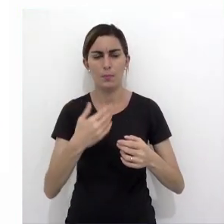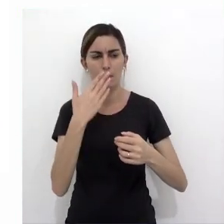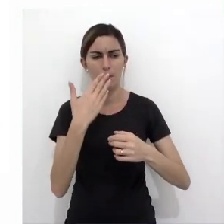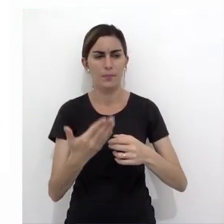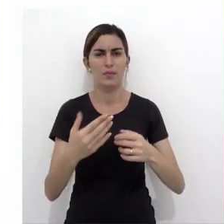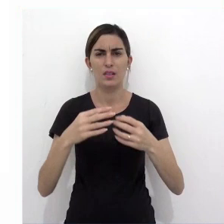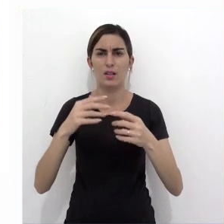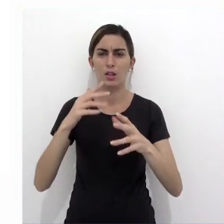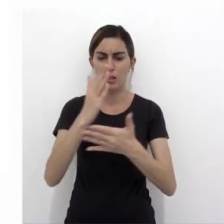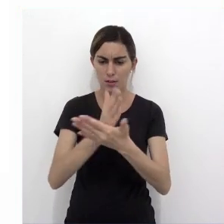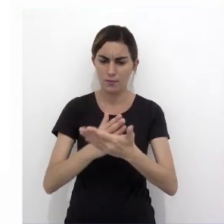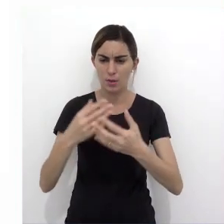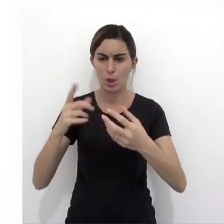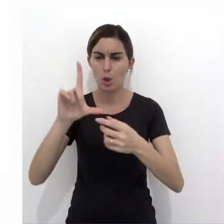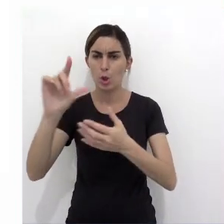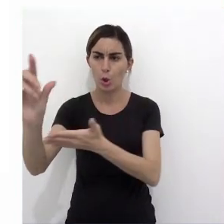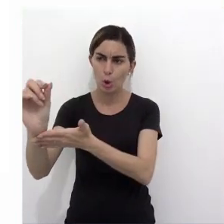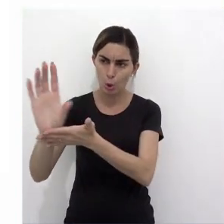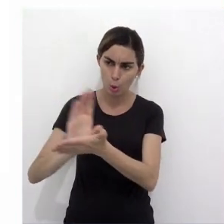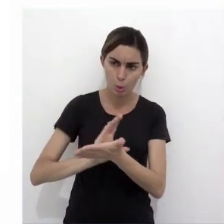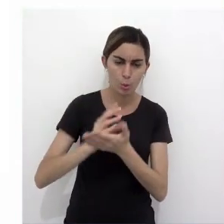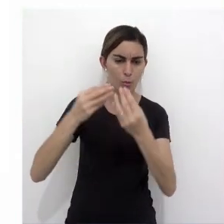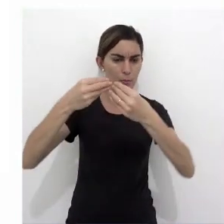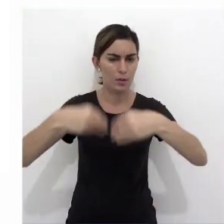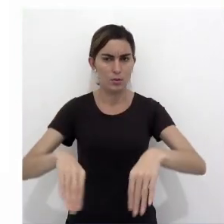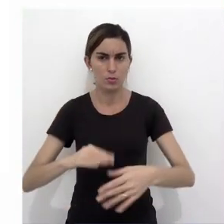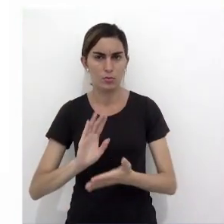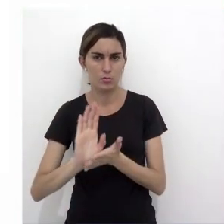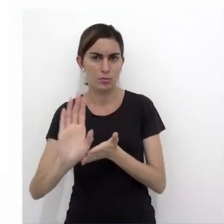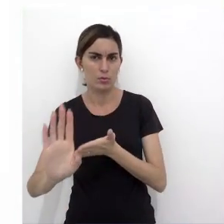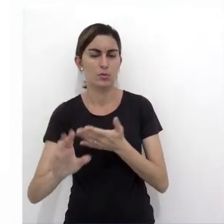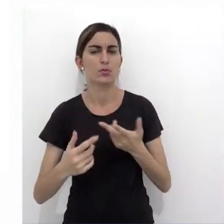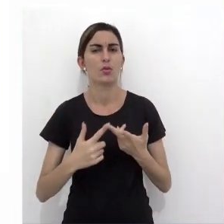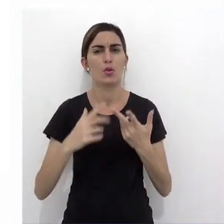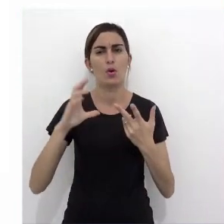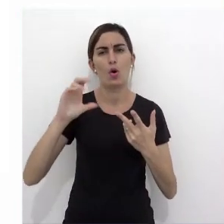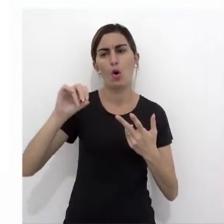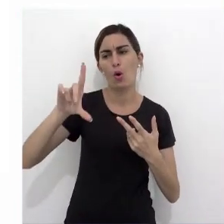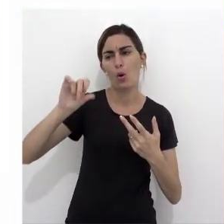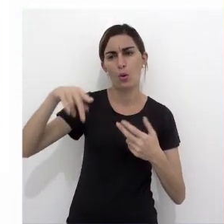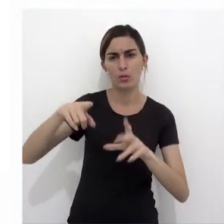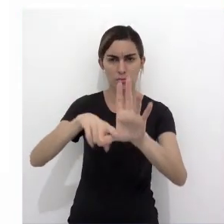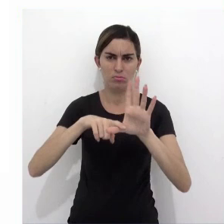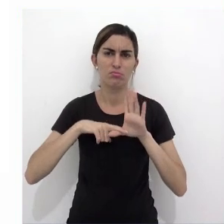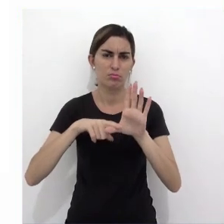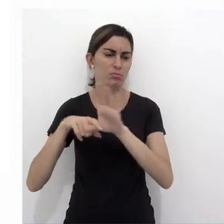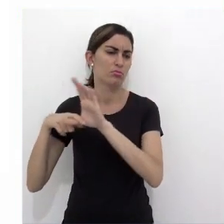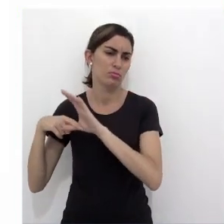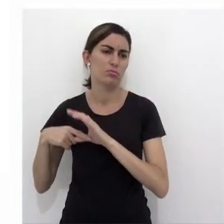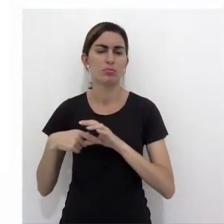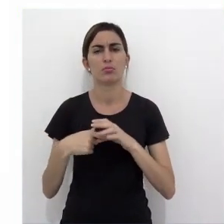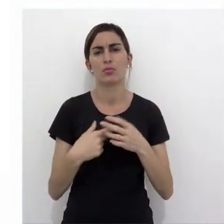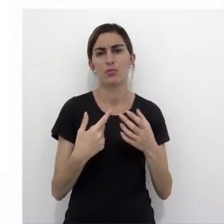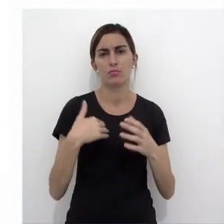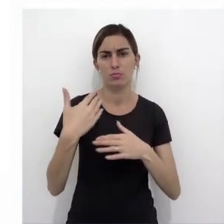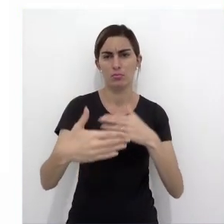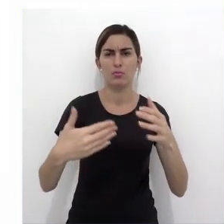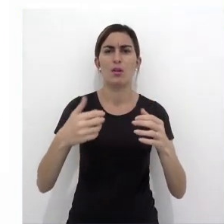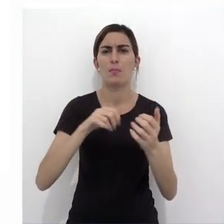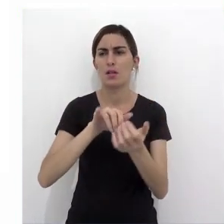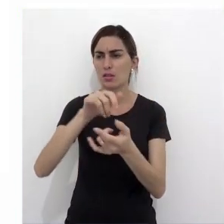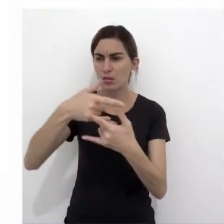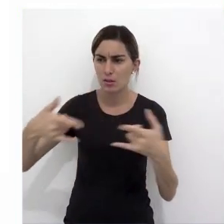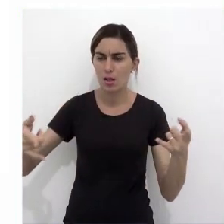prejuízos, ficava com metade do produzido. Colonos se endividavam com passagens,